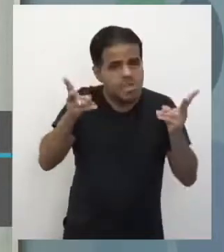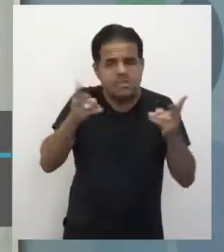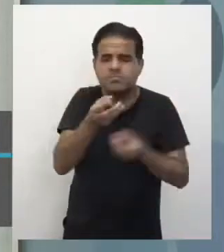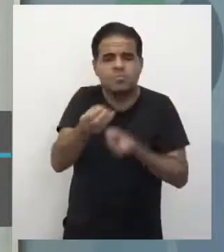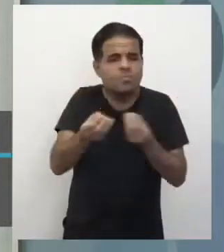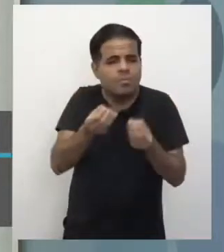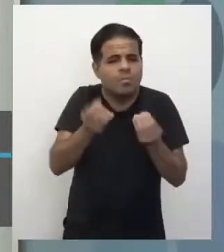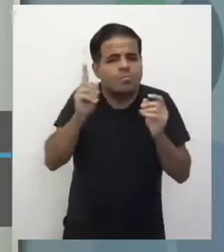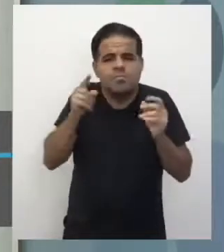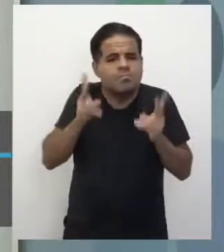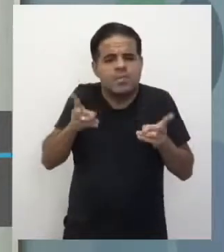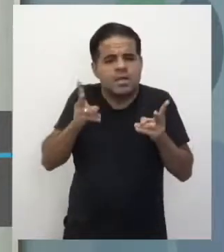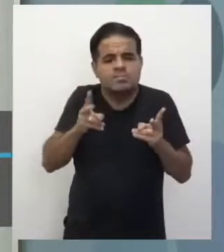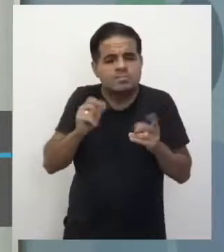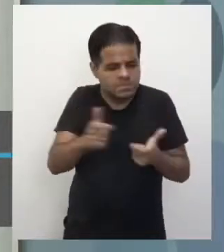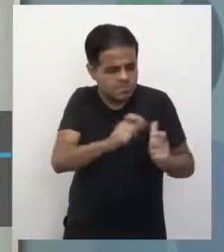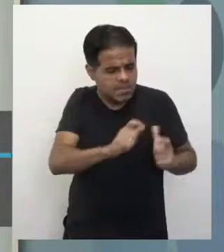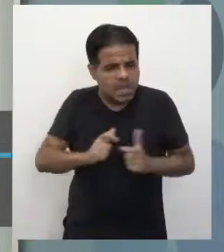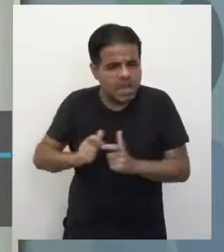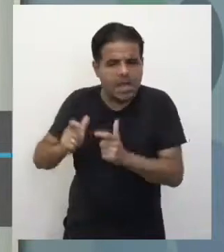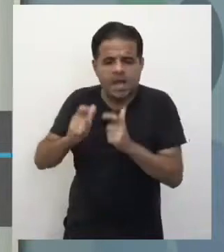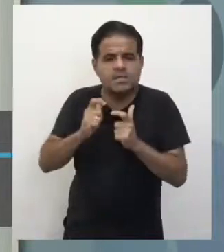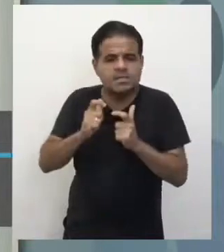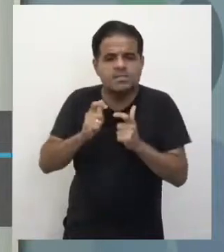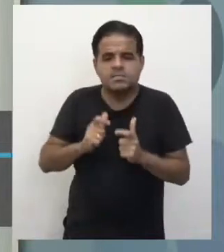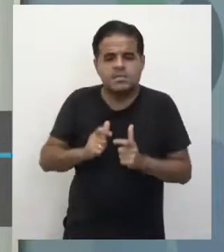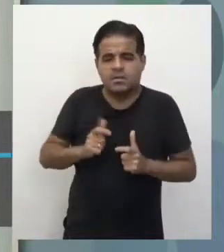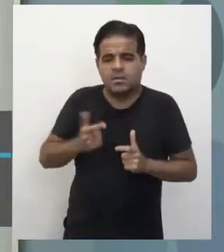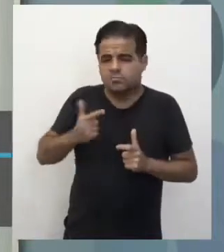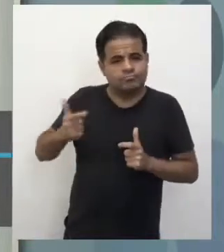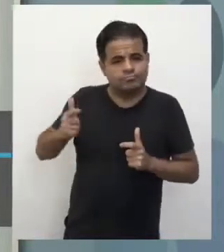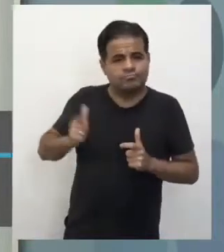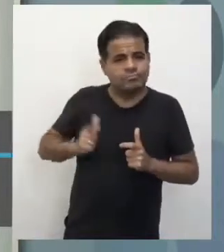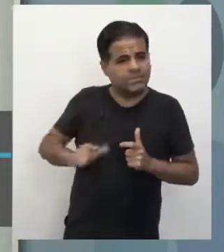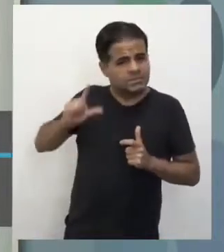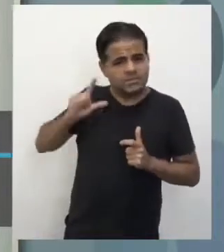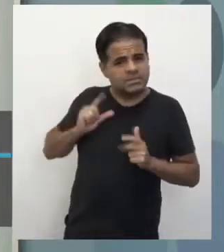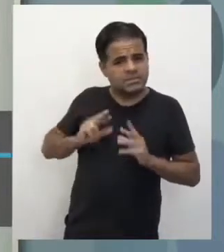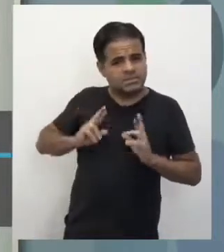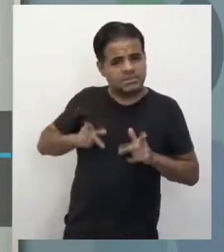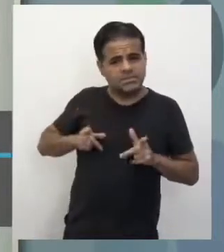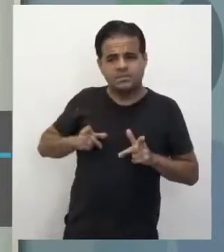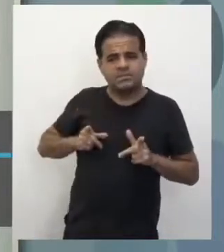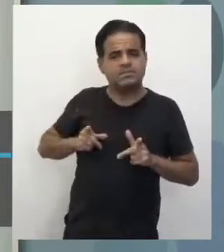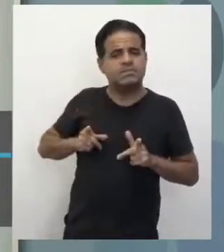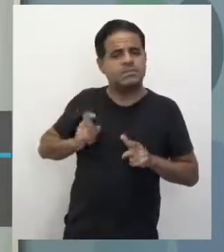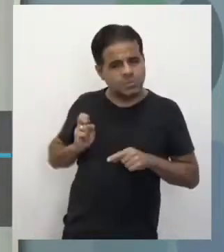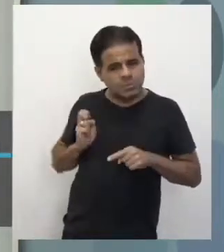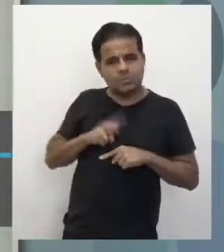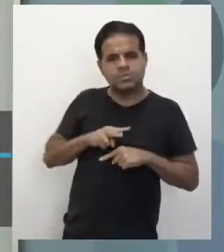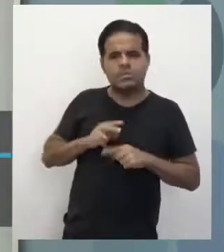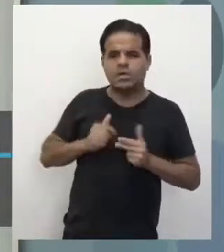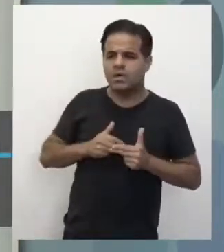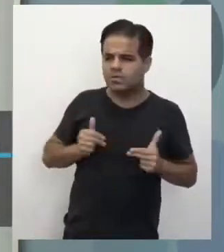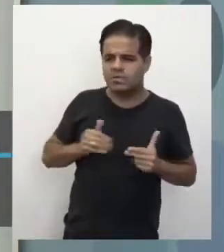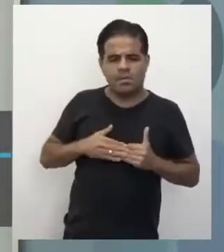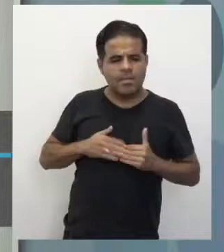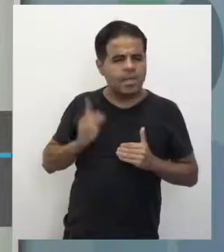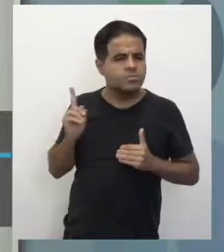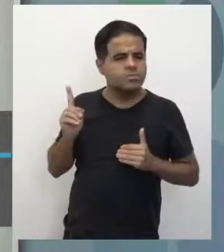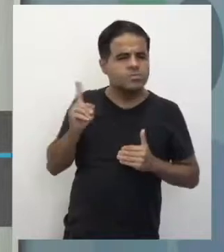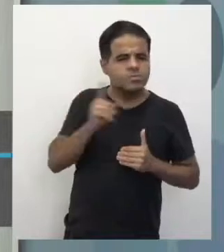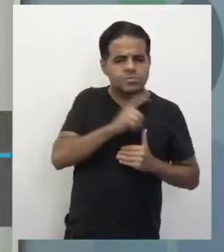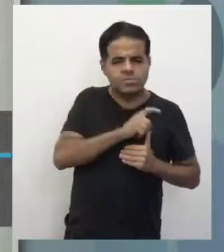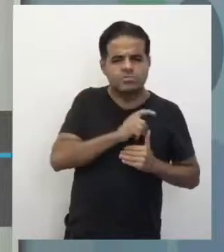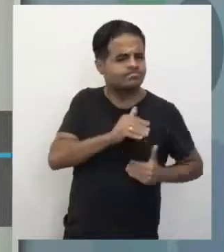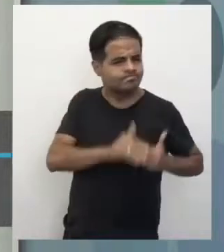como que é o mesmo? Se as peças não são as que existiam antes. E o que torna a coisa muito mais complicada, porque